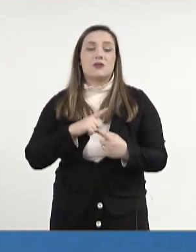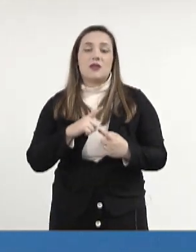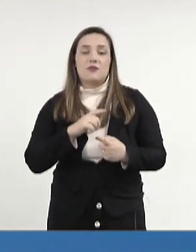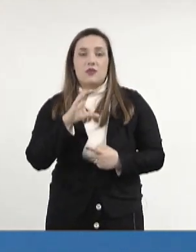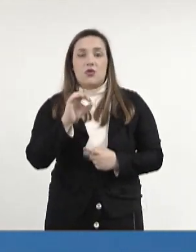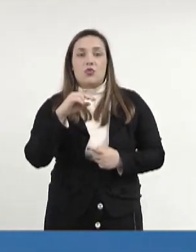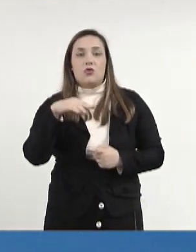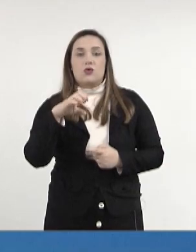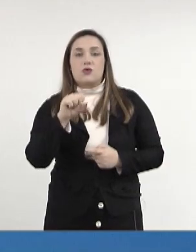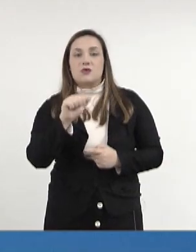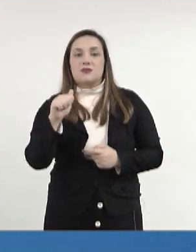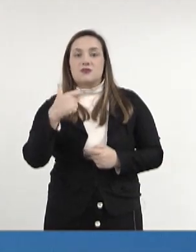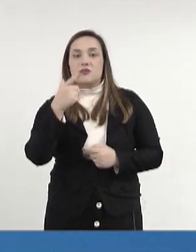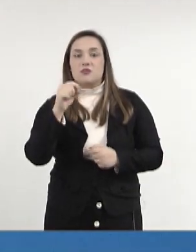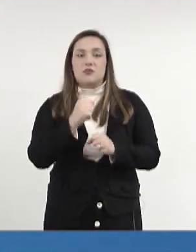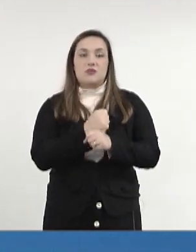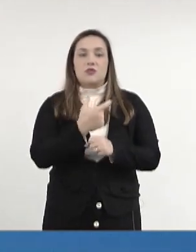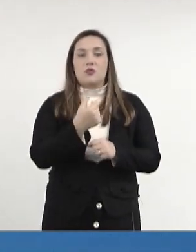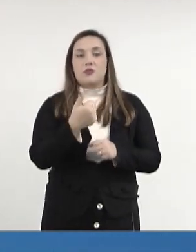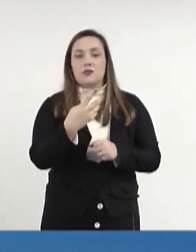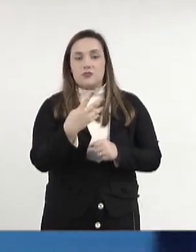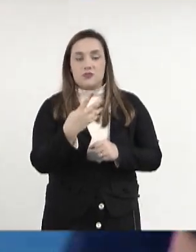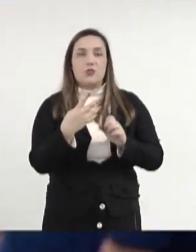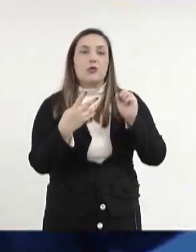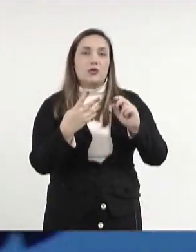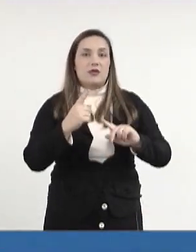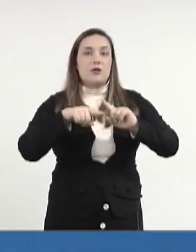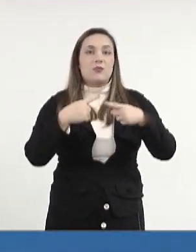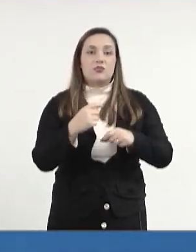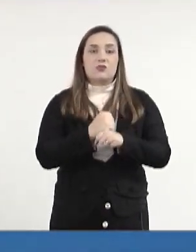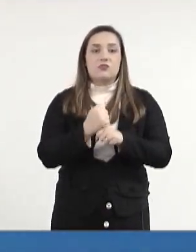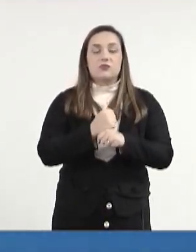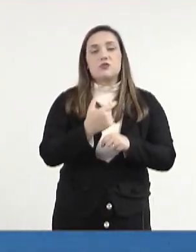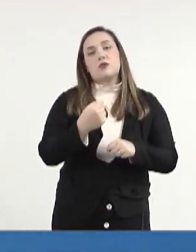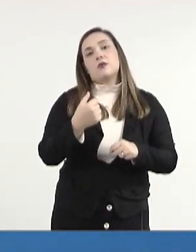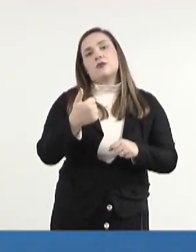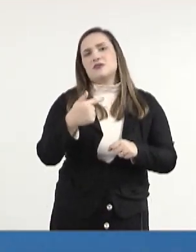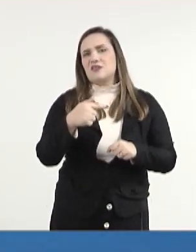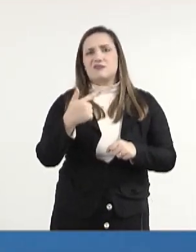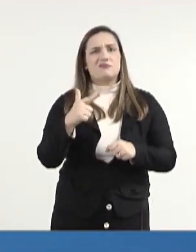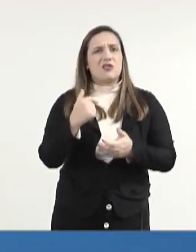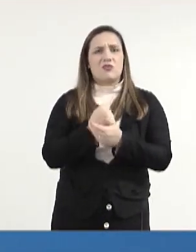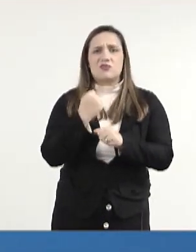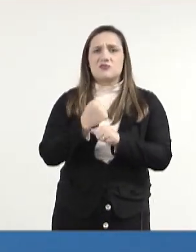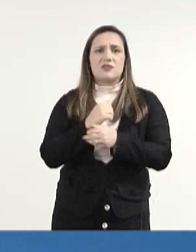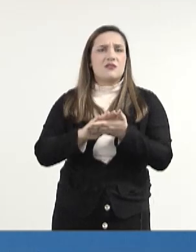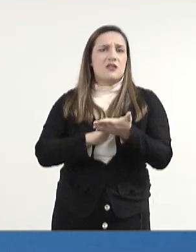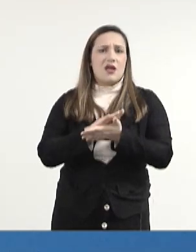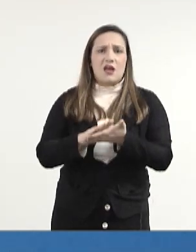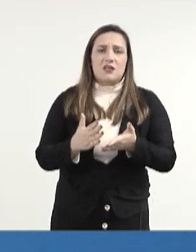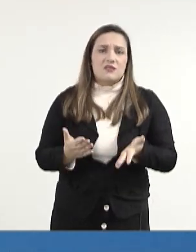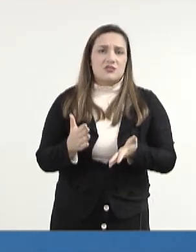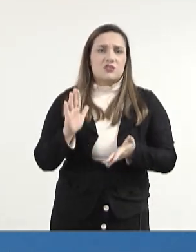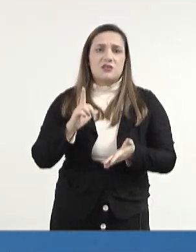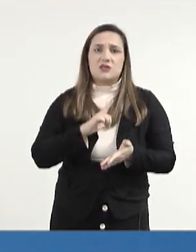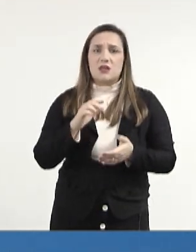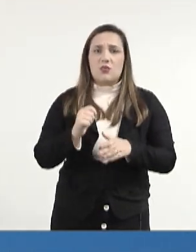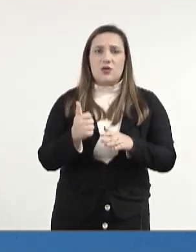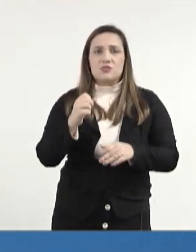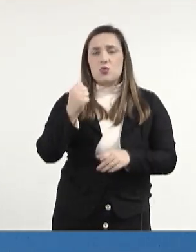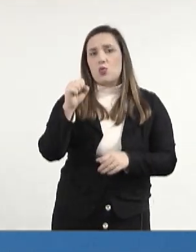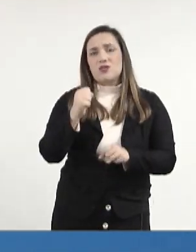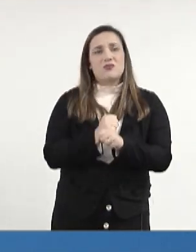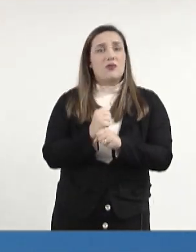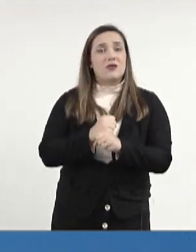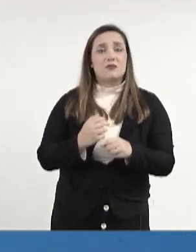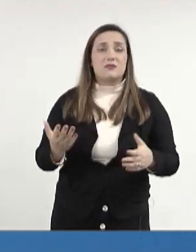2014. 2017, de lá para cá, nenhum metro sequer de duplicação aconteceu. Já se passaram quase 8